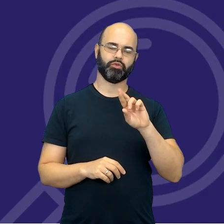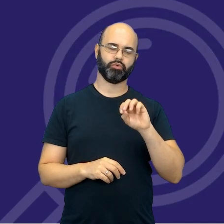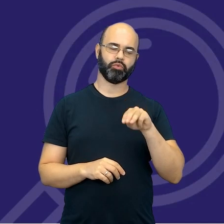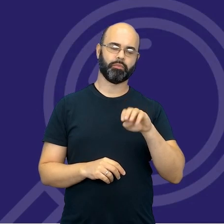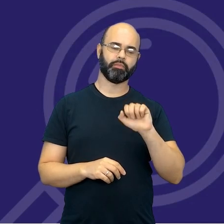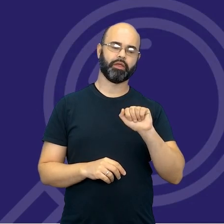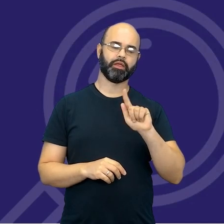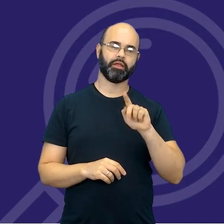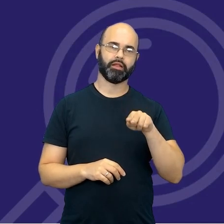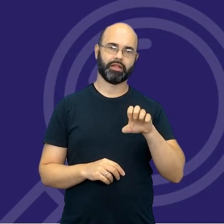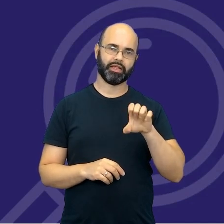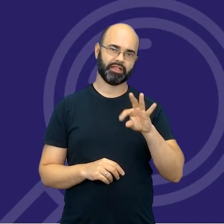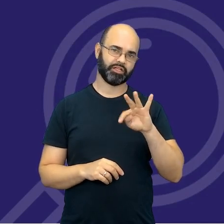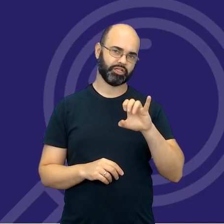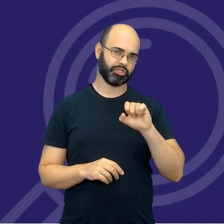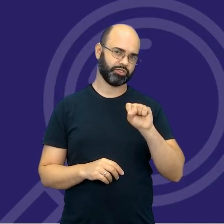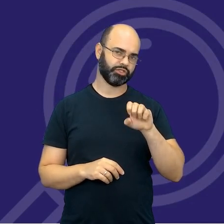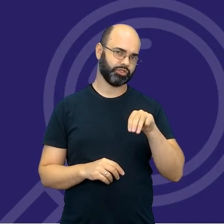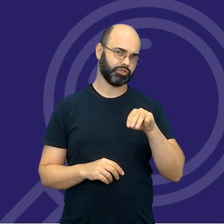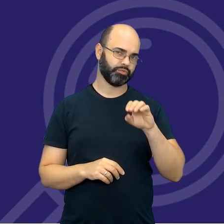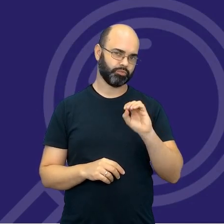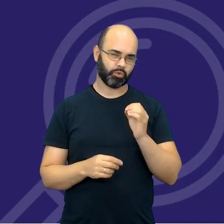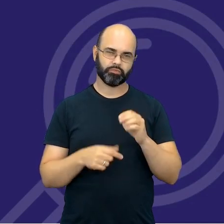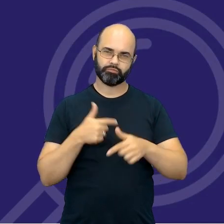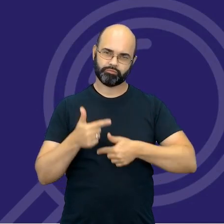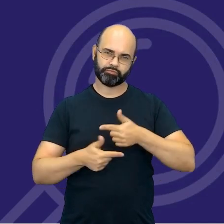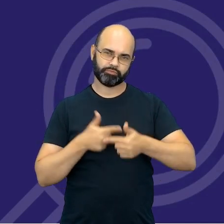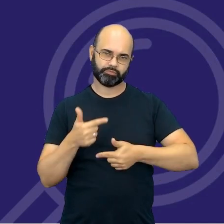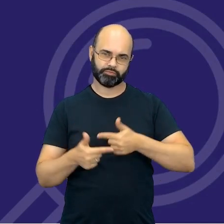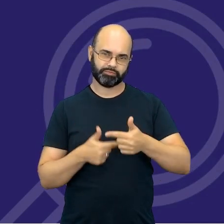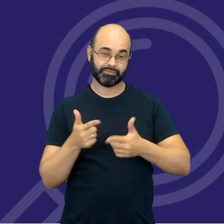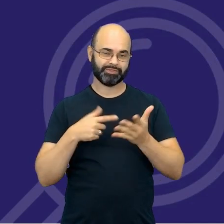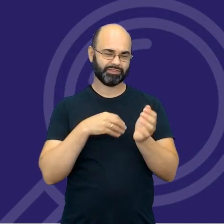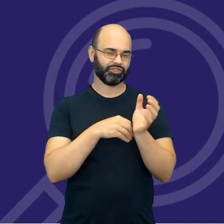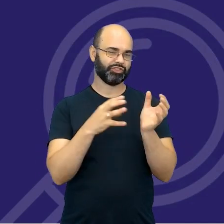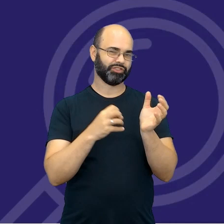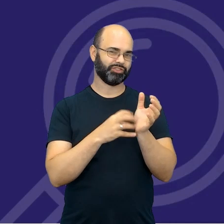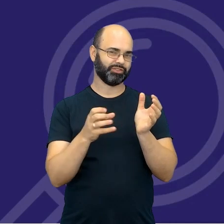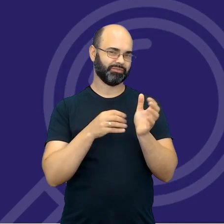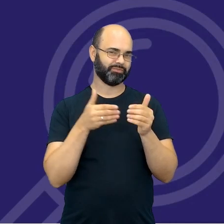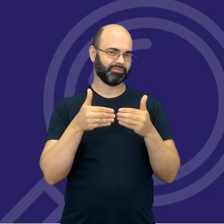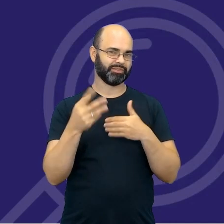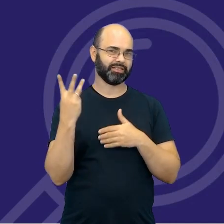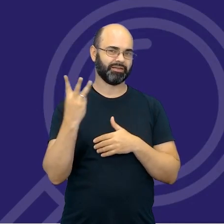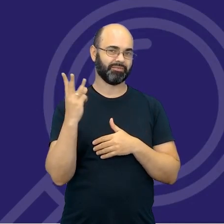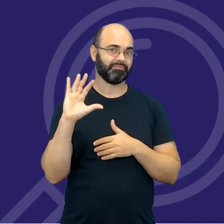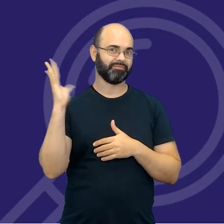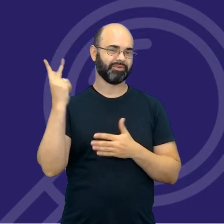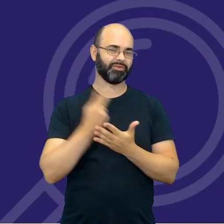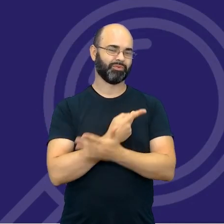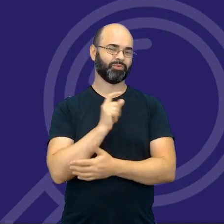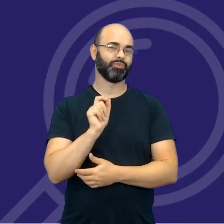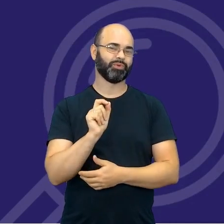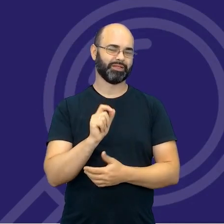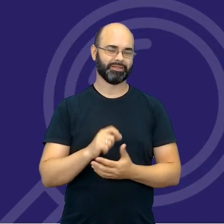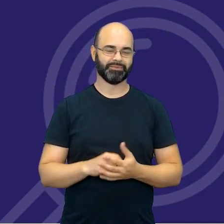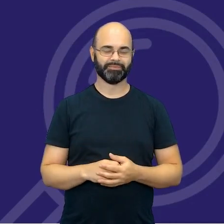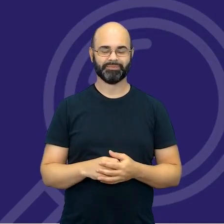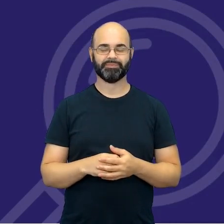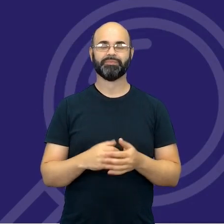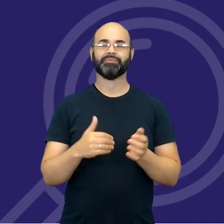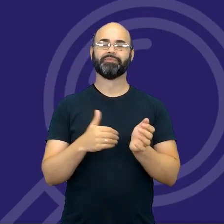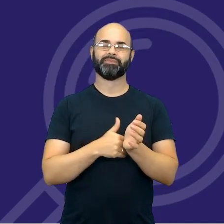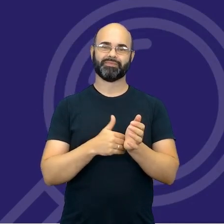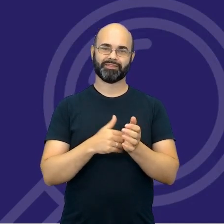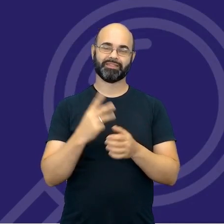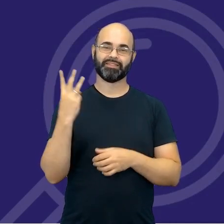dá uma pincelada, né, que dá um spoiler do que vai acontecer lá no terceiro bimestre. Então, vejam que conseguimos atingir